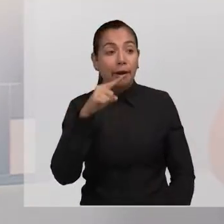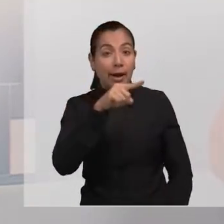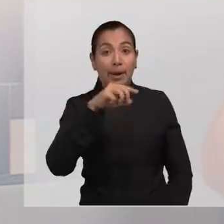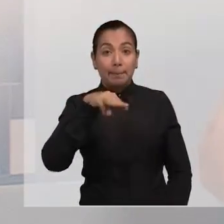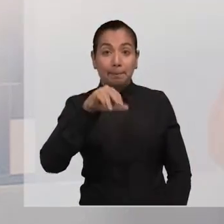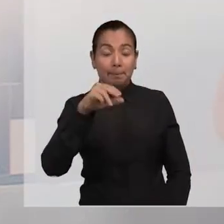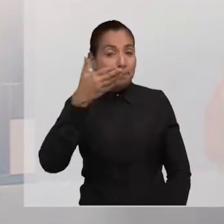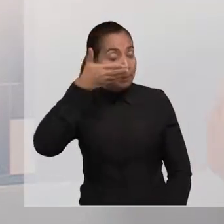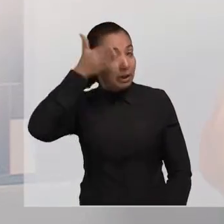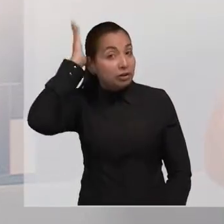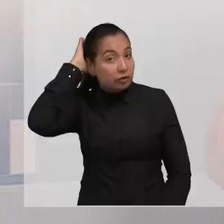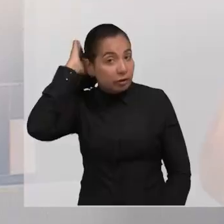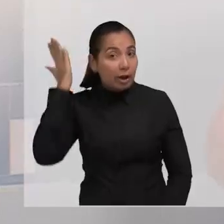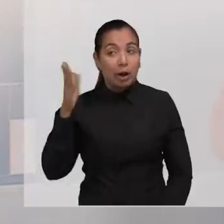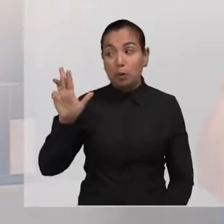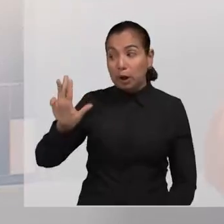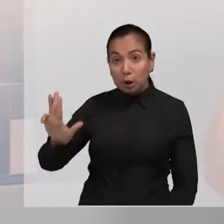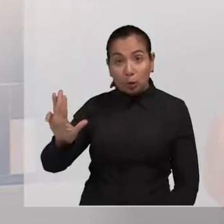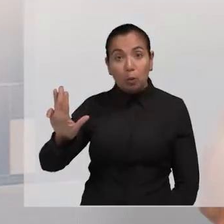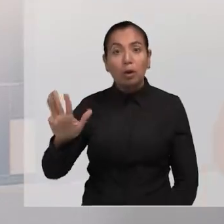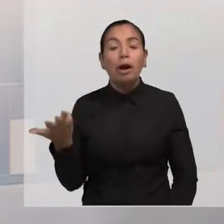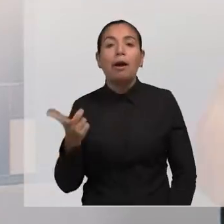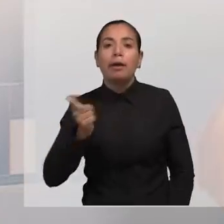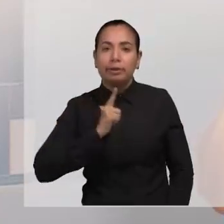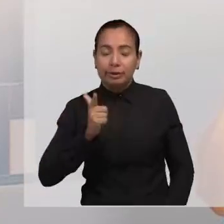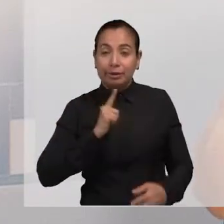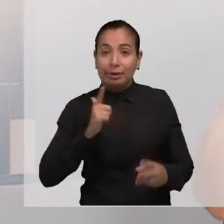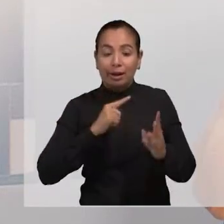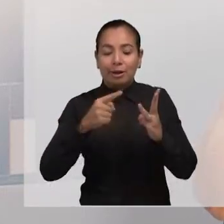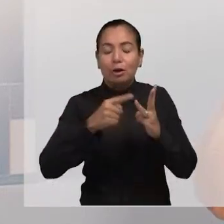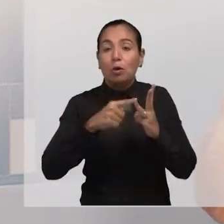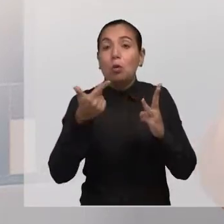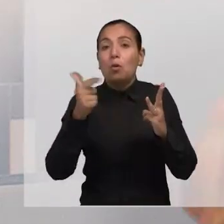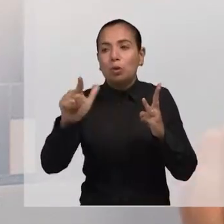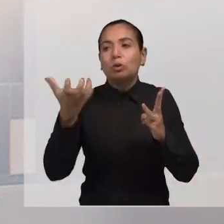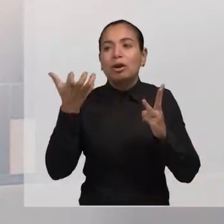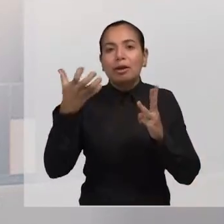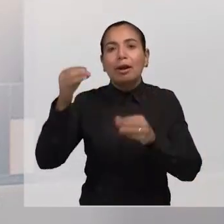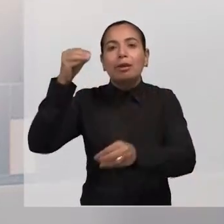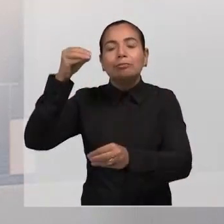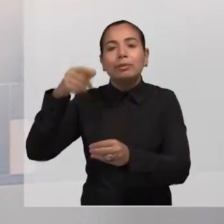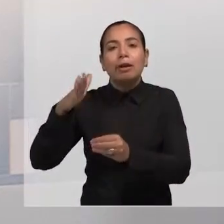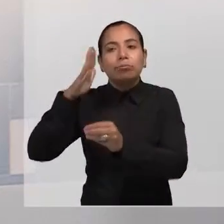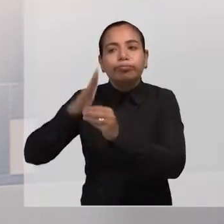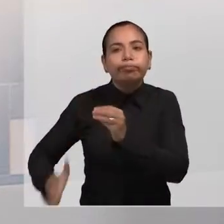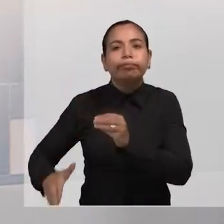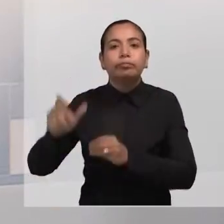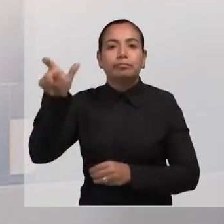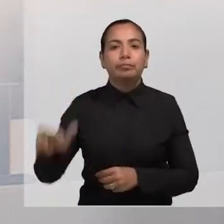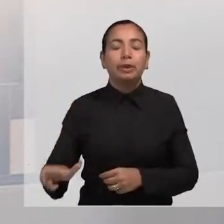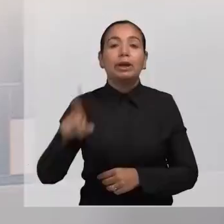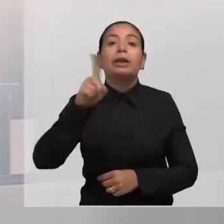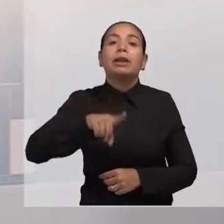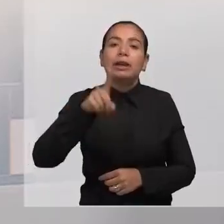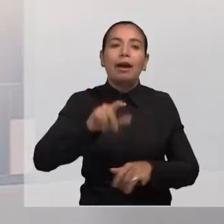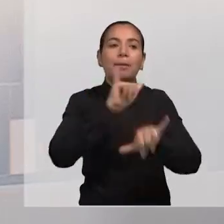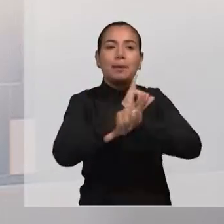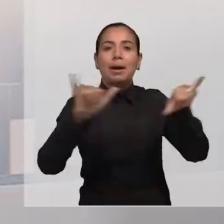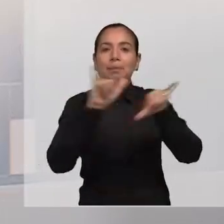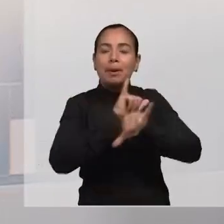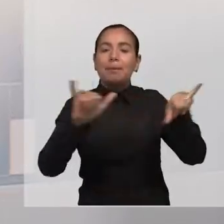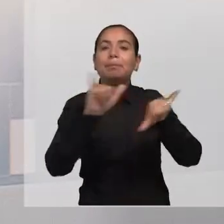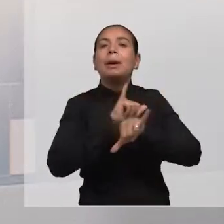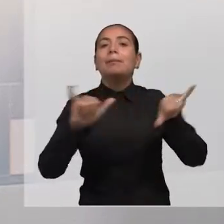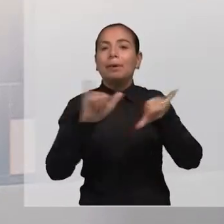Lula, existe um terceiro inimigo muito forte que quer derrotá-lo, que é a imprensa somente